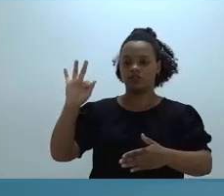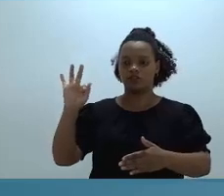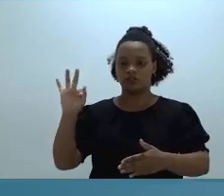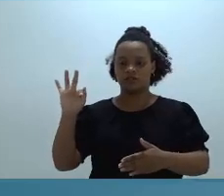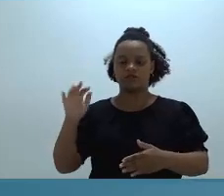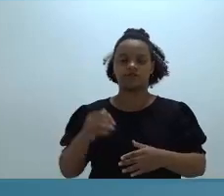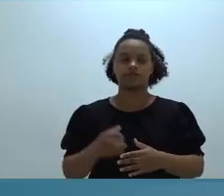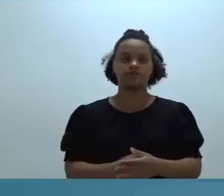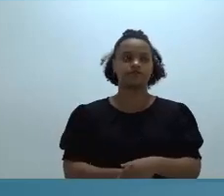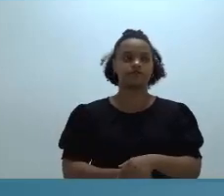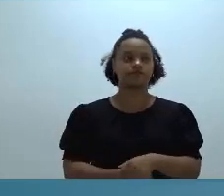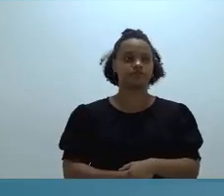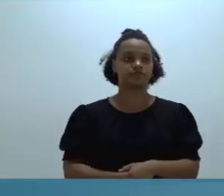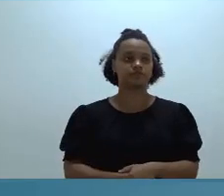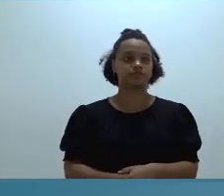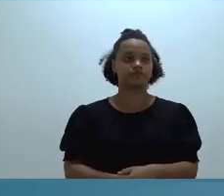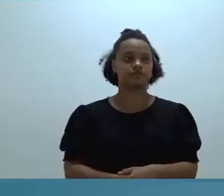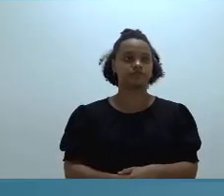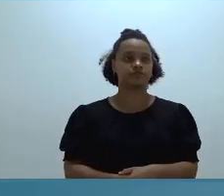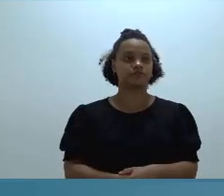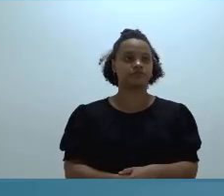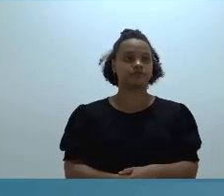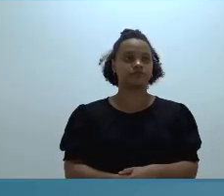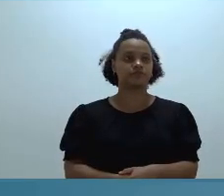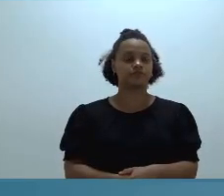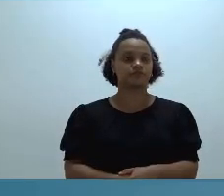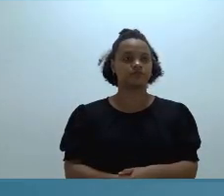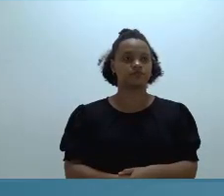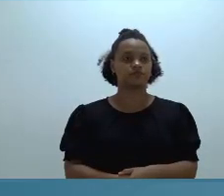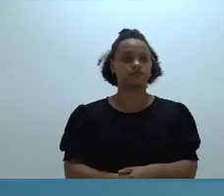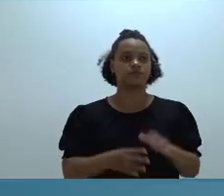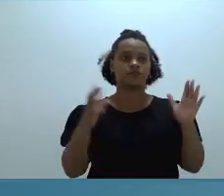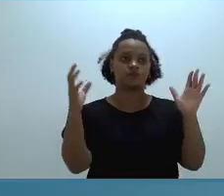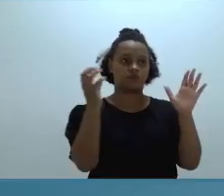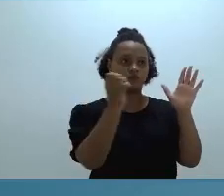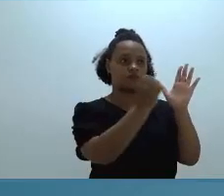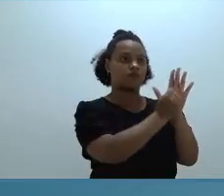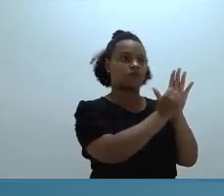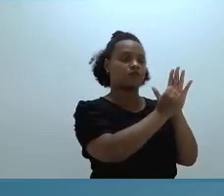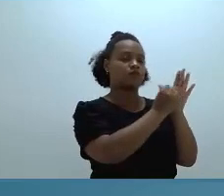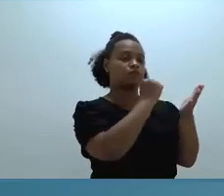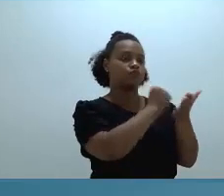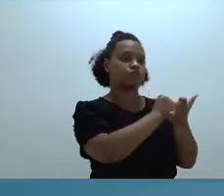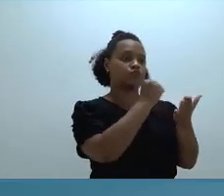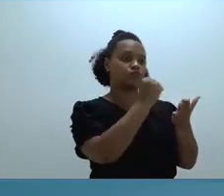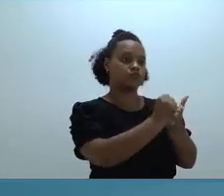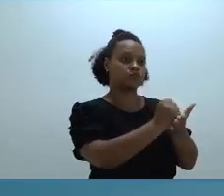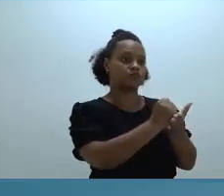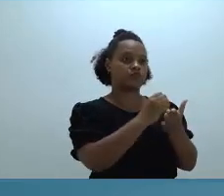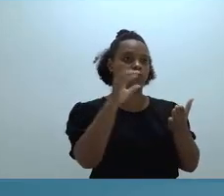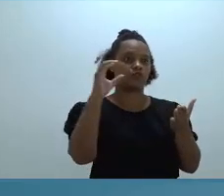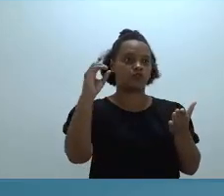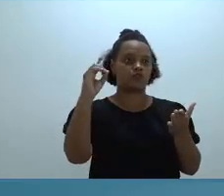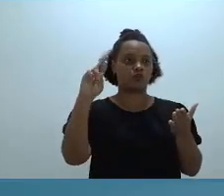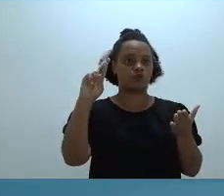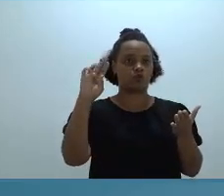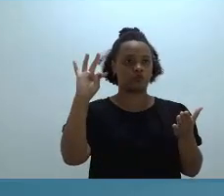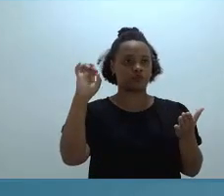109-3643, conforme consta no ofício da Corte Suprema, no documento de